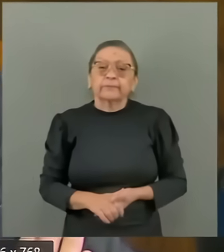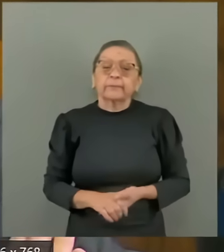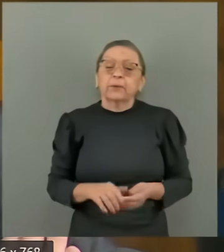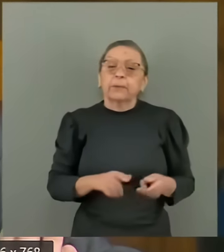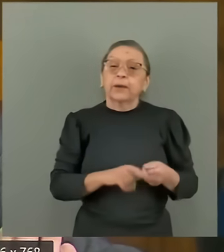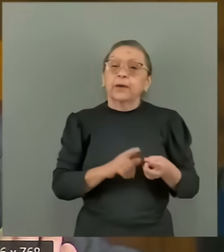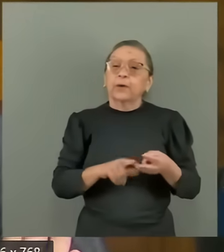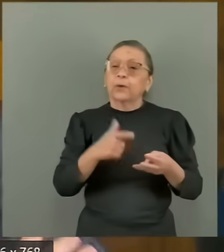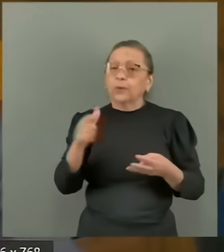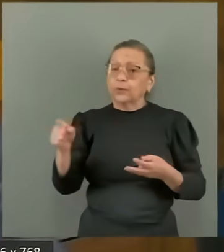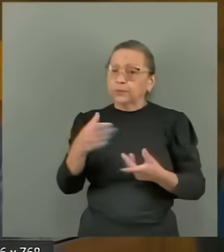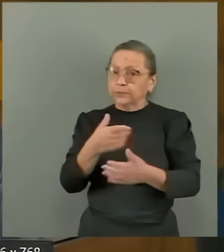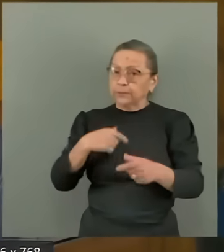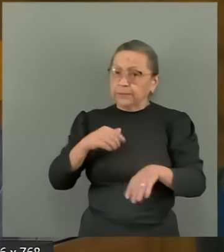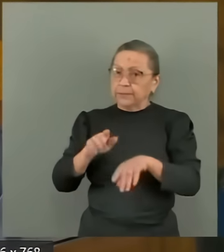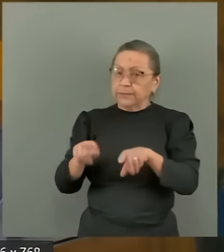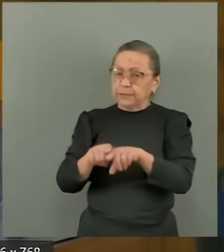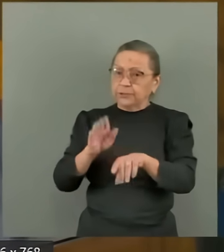a atenção